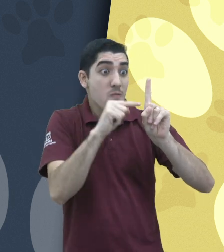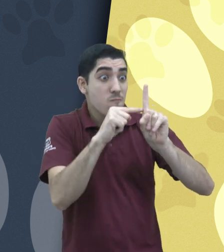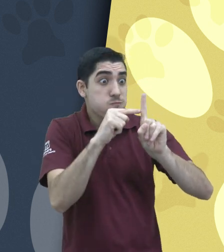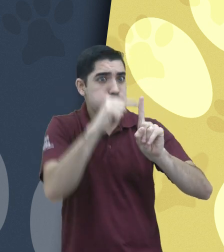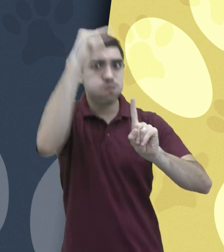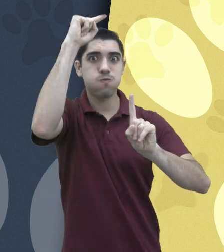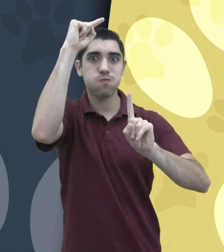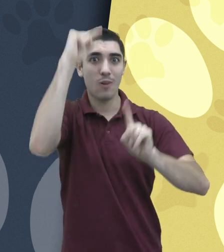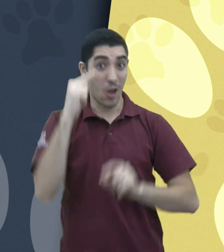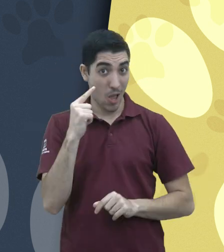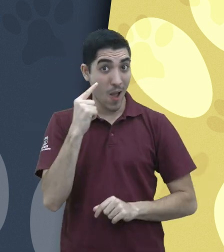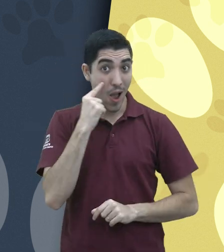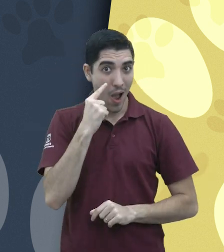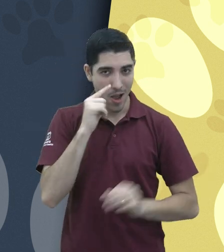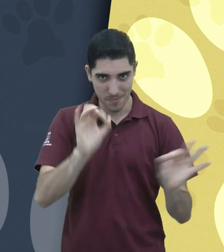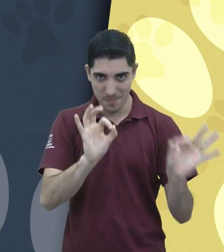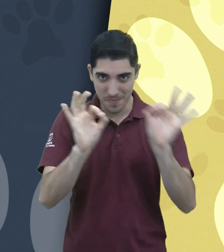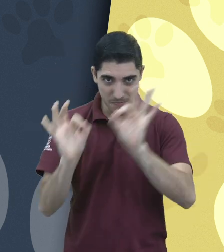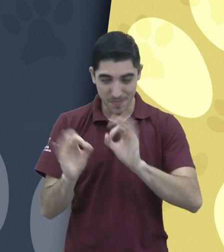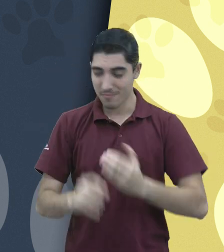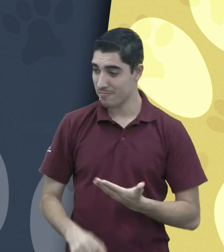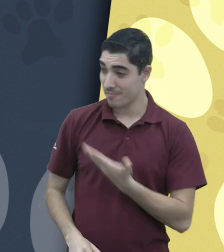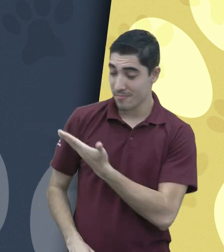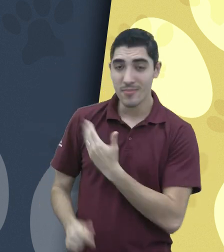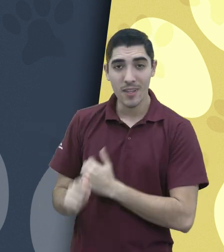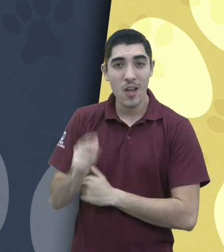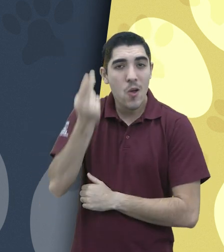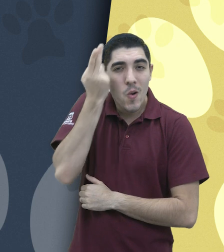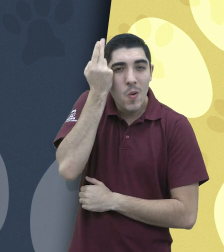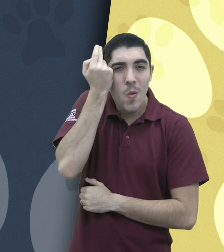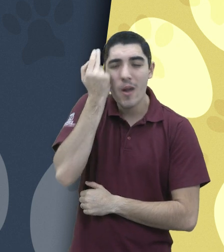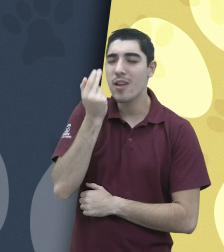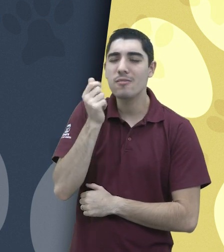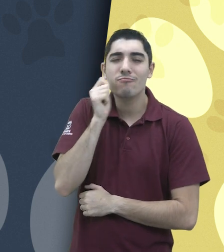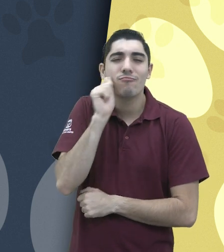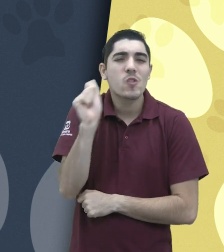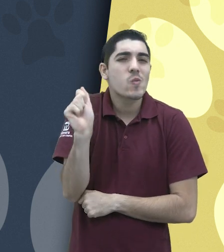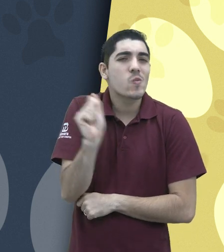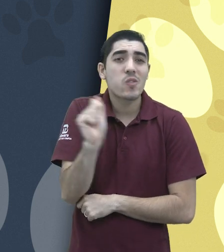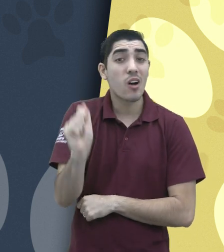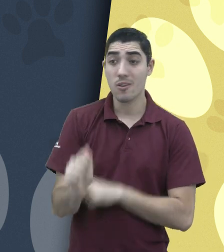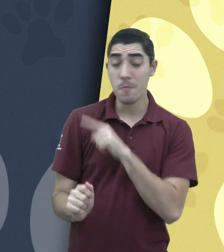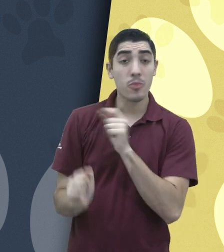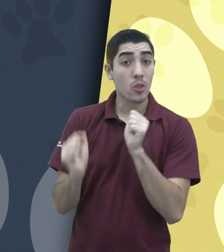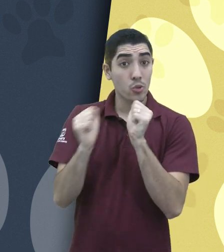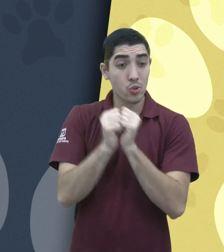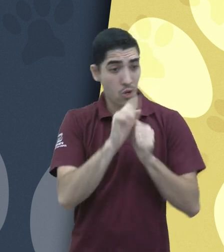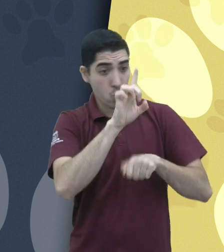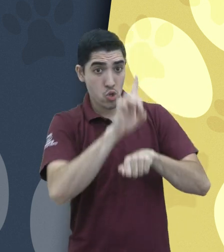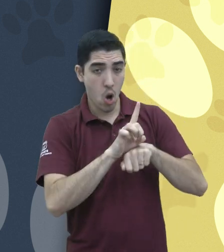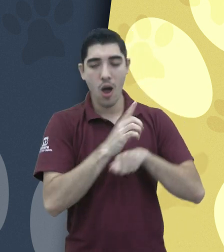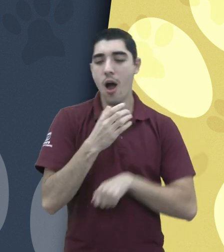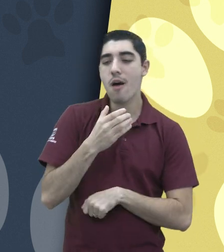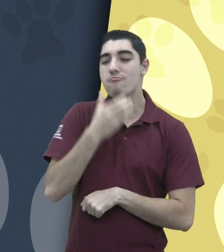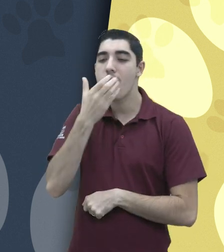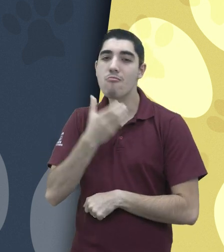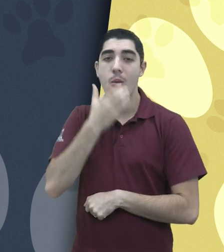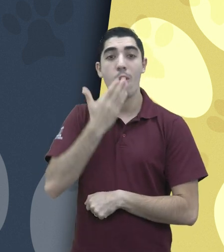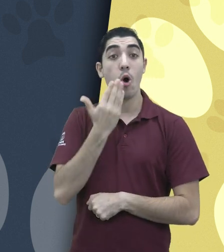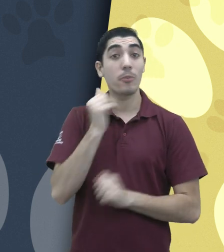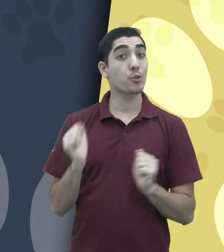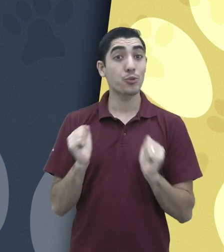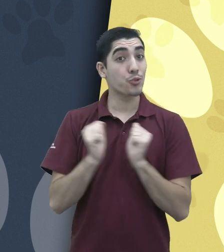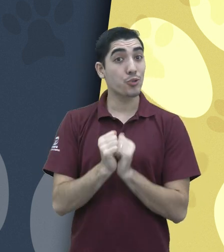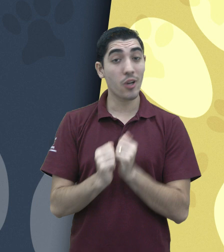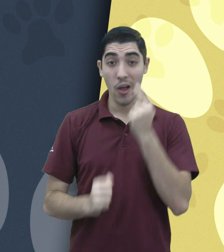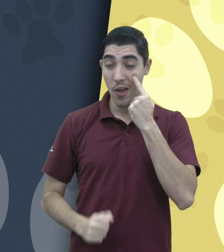ele tá prestes a explodir. Começando aqui, ó, por este coelhinho super simpático dividindo uma maçã com a